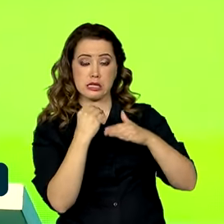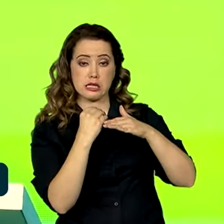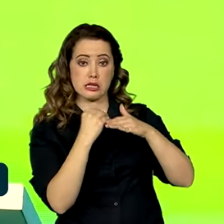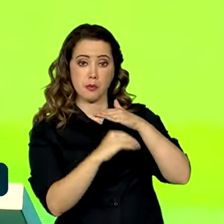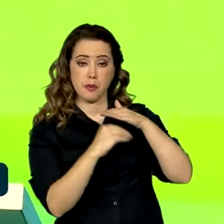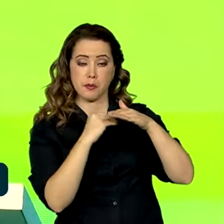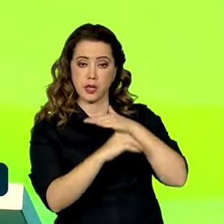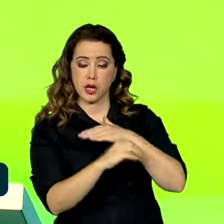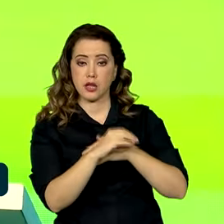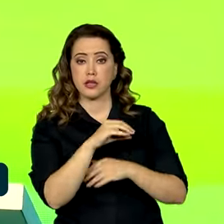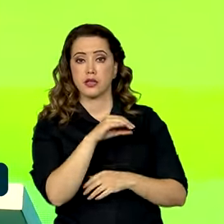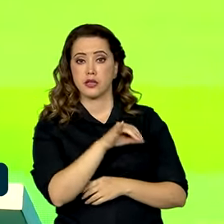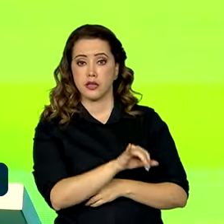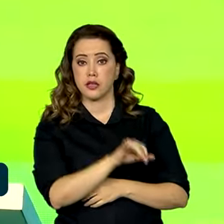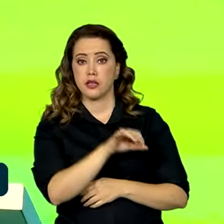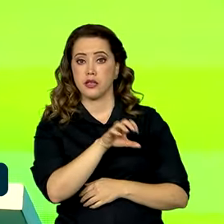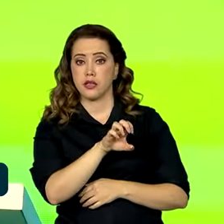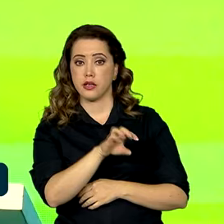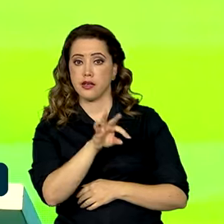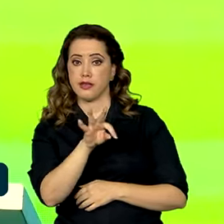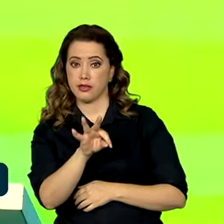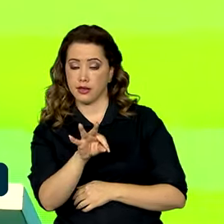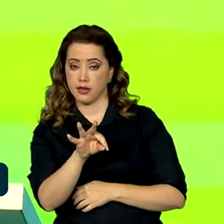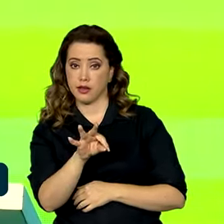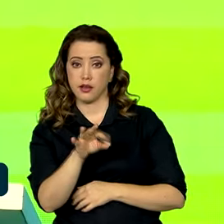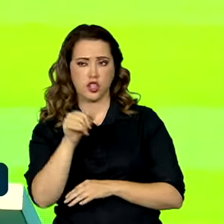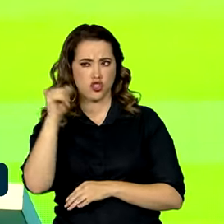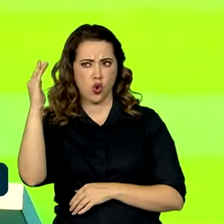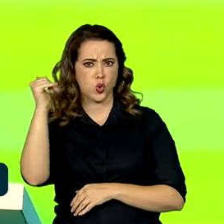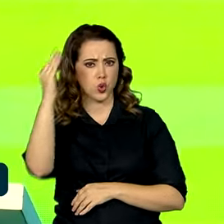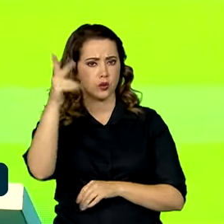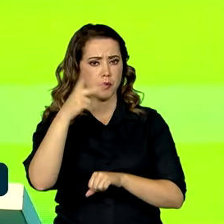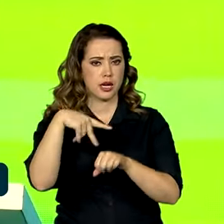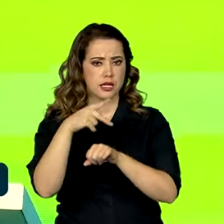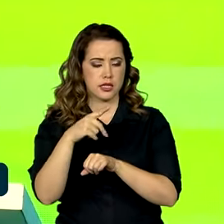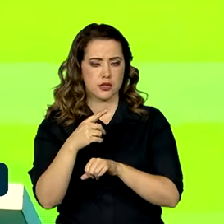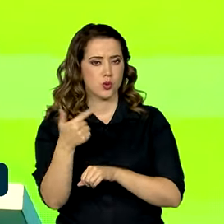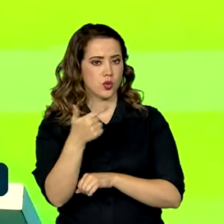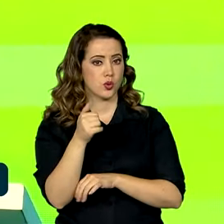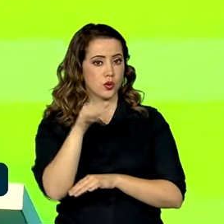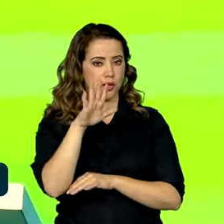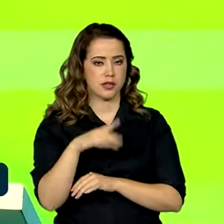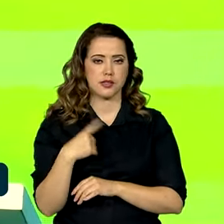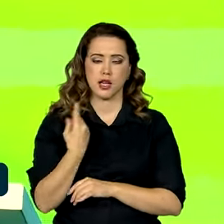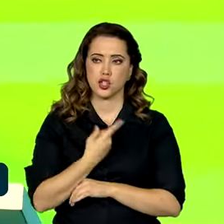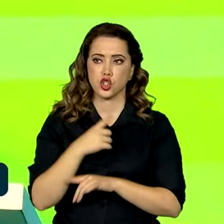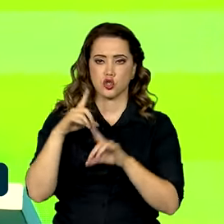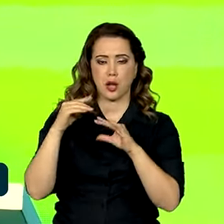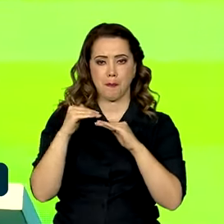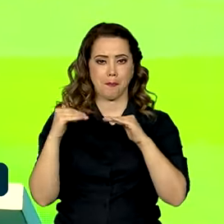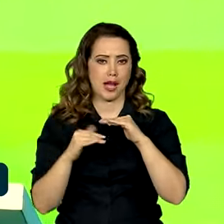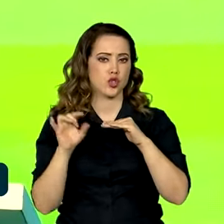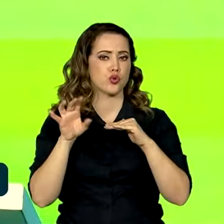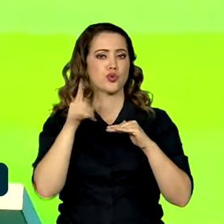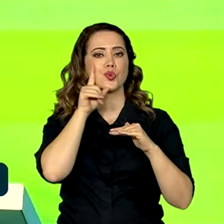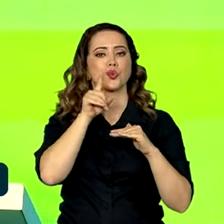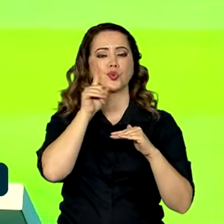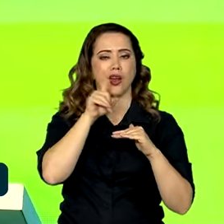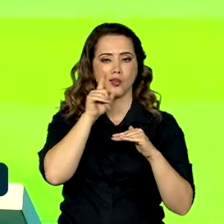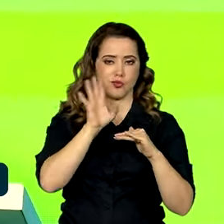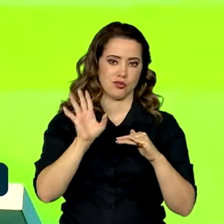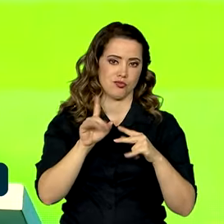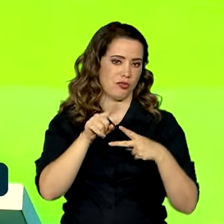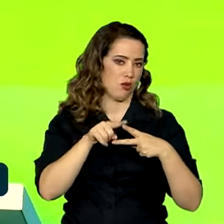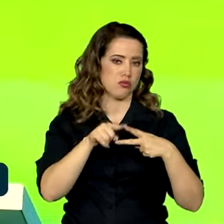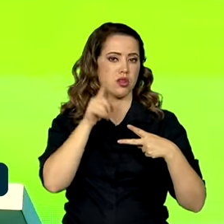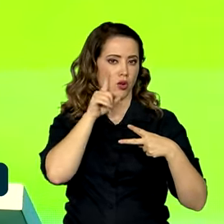IED, Investimento Externo Direto. Só perdemos para os Estados Unidos. Então, temos aí